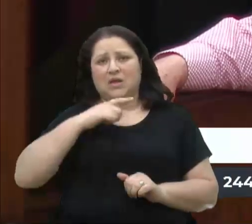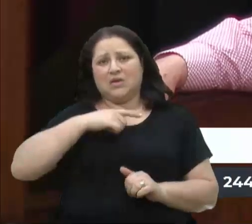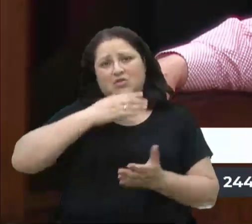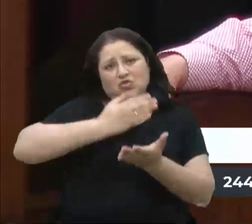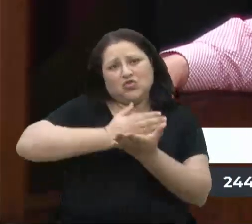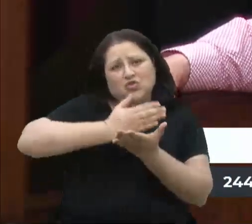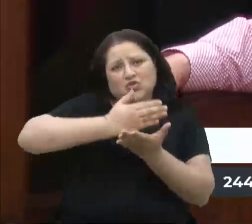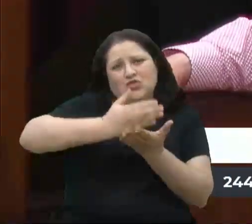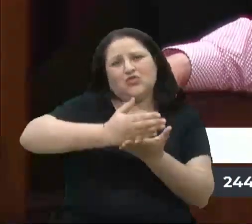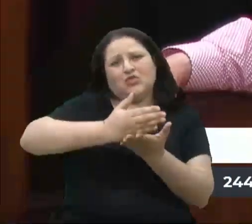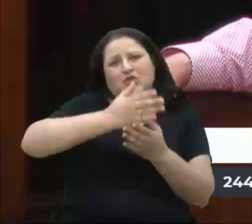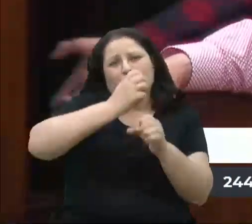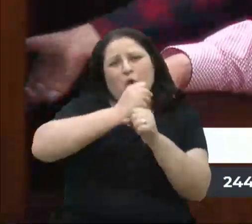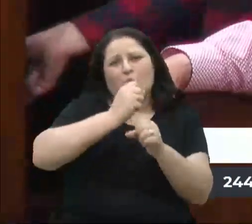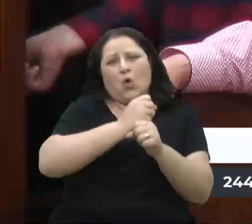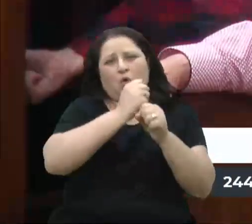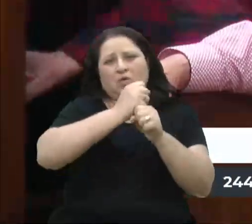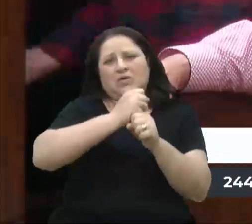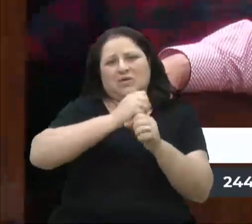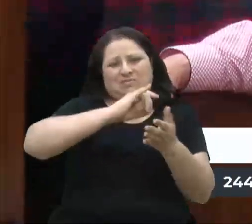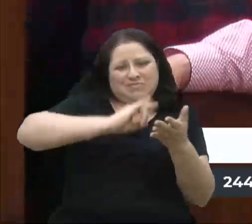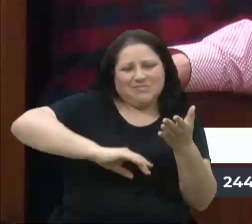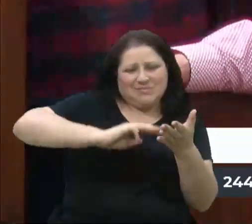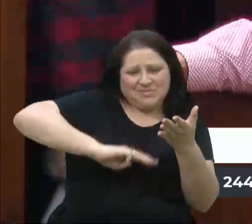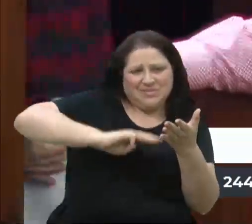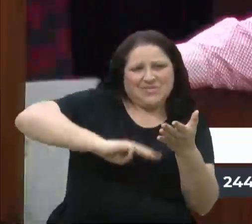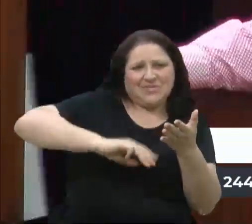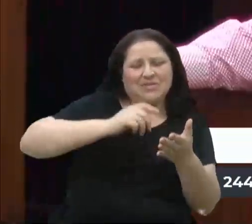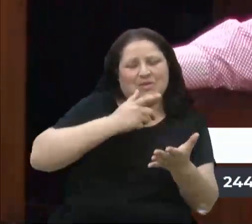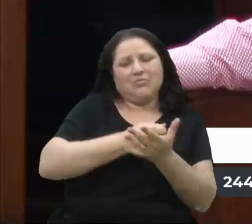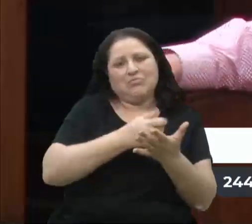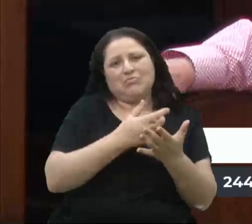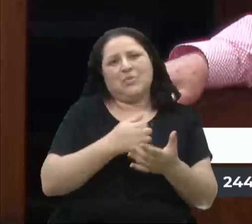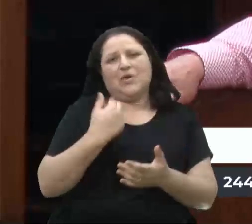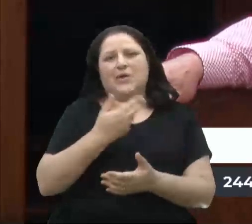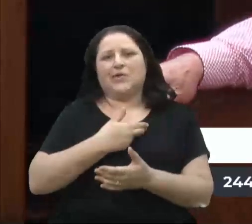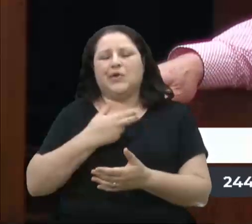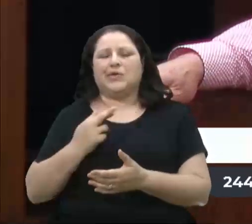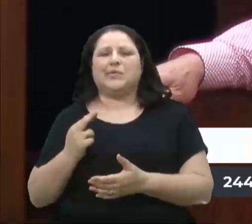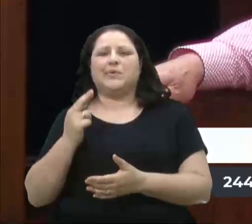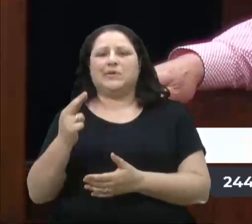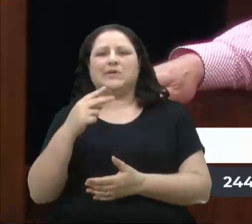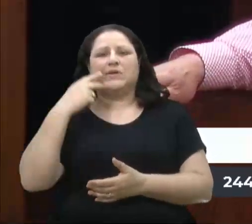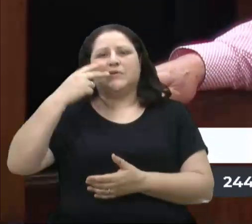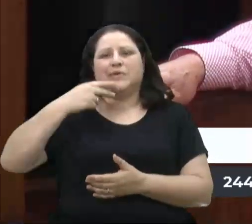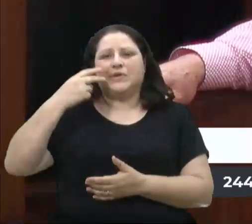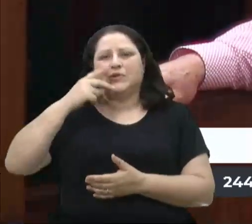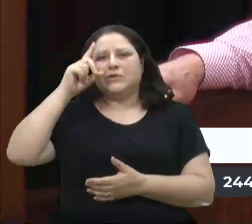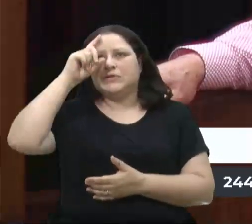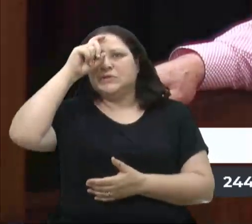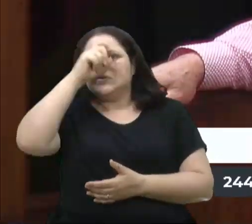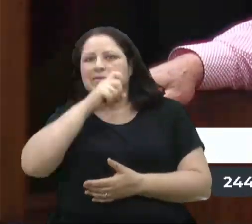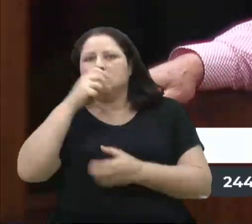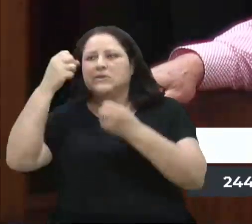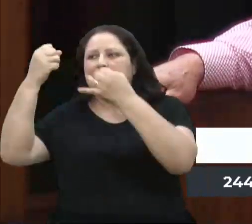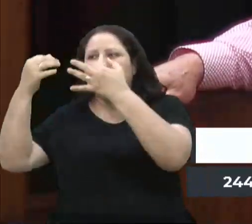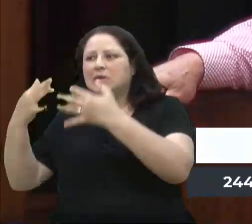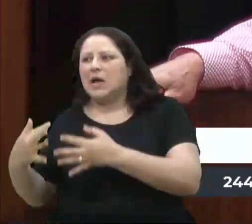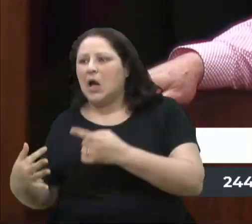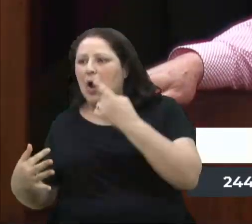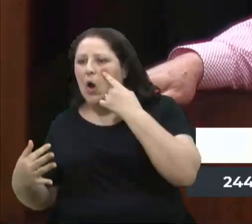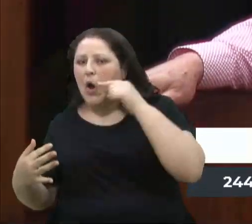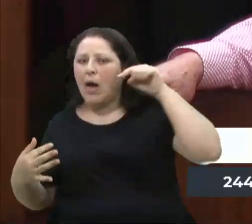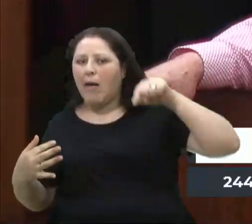Então fica difícil para nós, como representantes, explicar isso, como é que lá foi e ali não